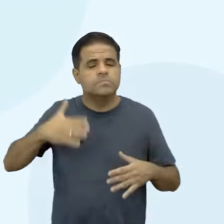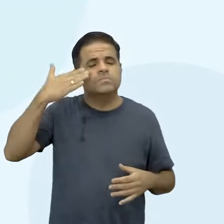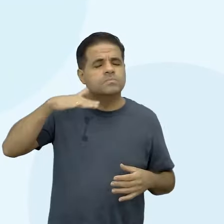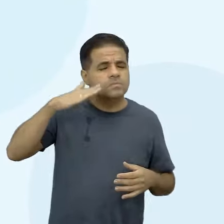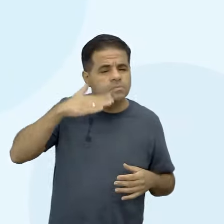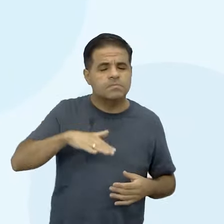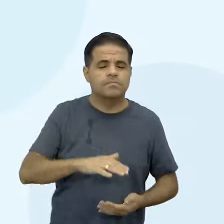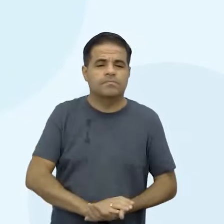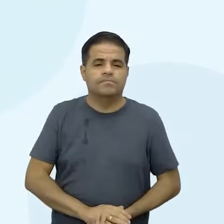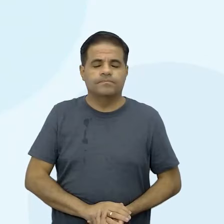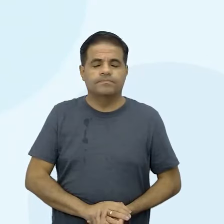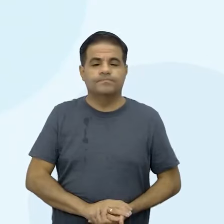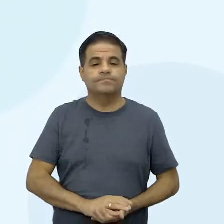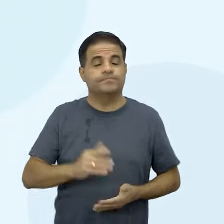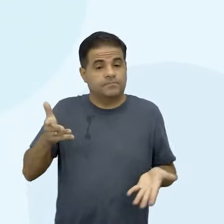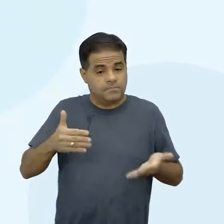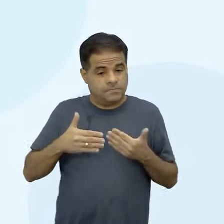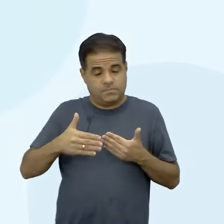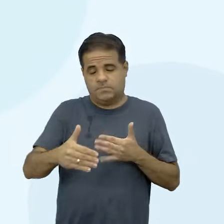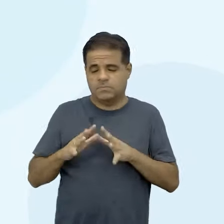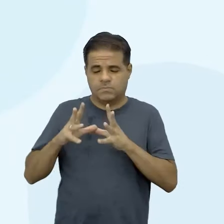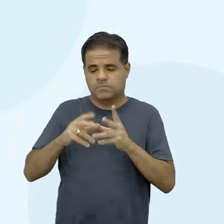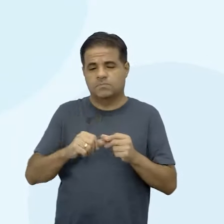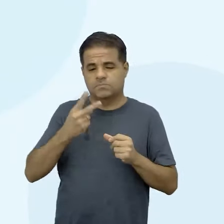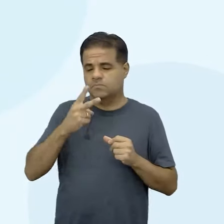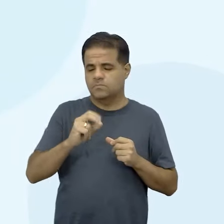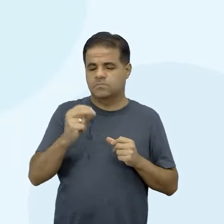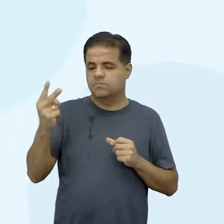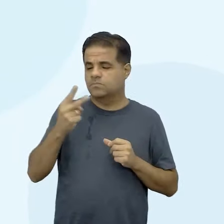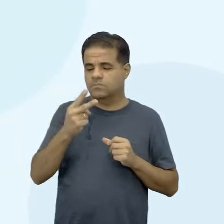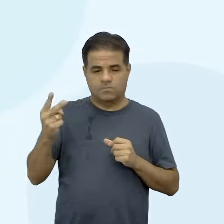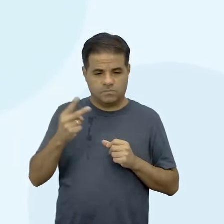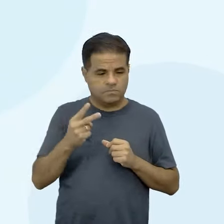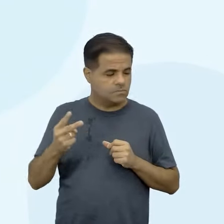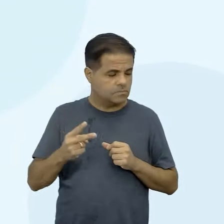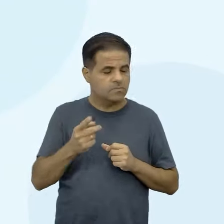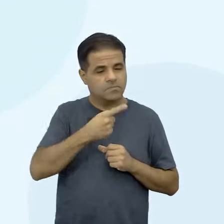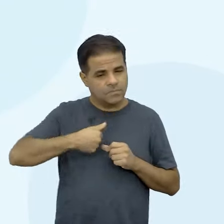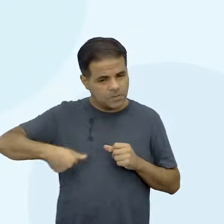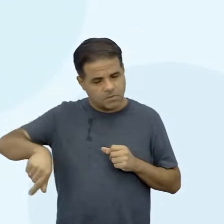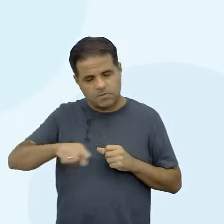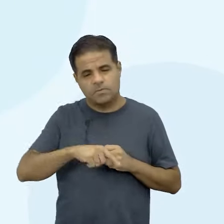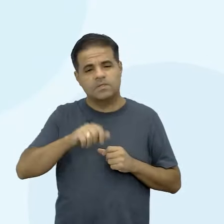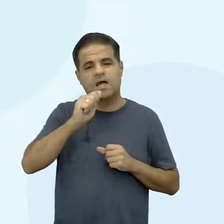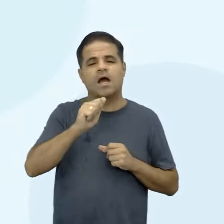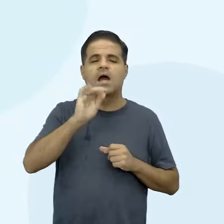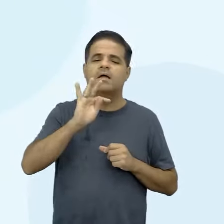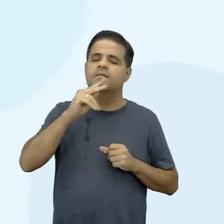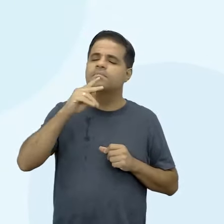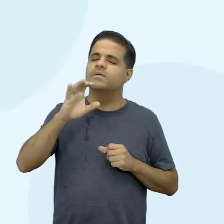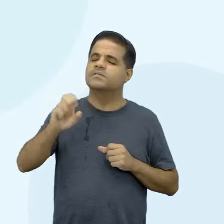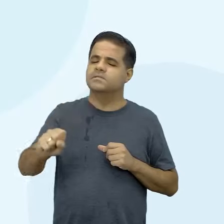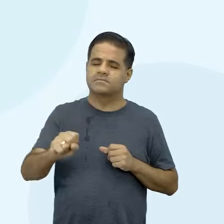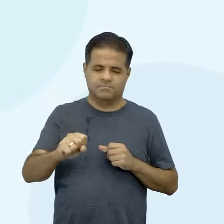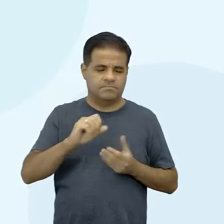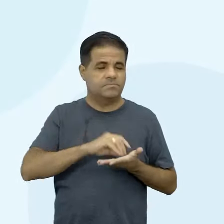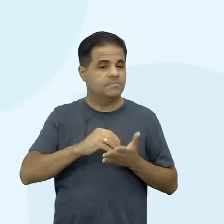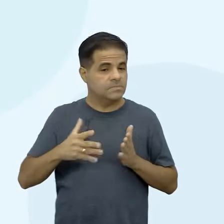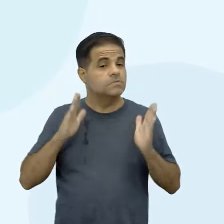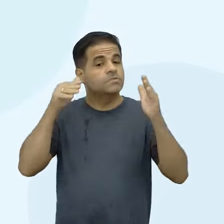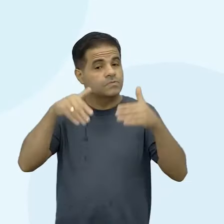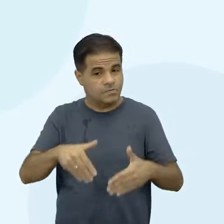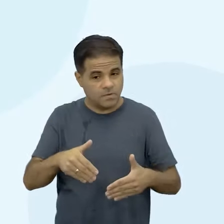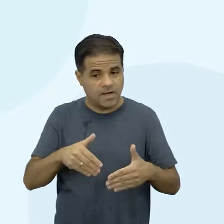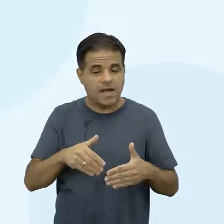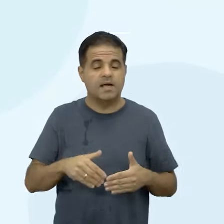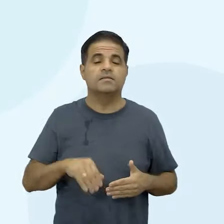entender, esse primeiro semestre todo de 2022, as nossas ATPCs, né, de unidades curriculares vão ser focadas